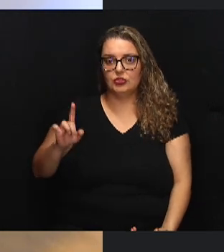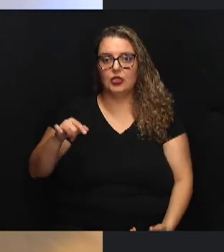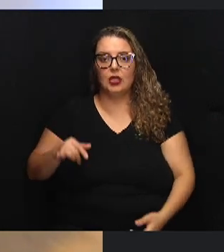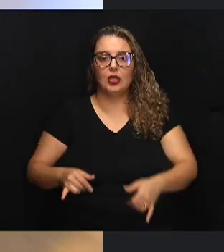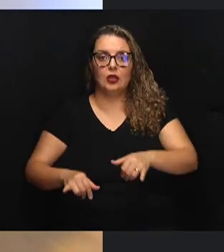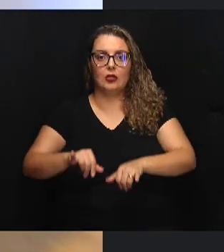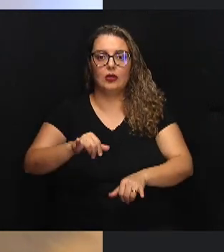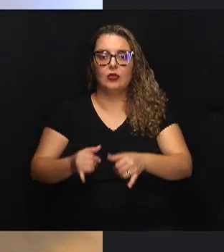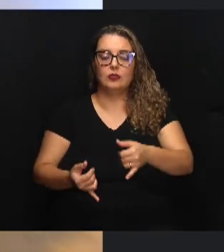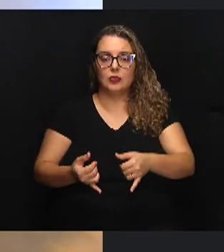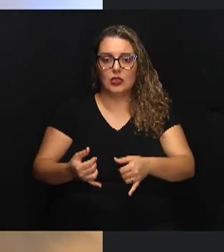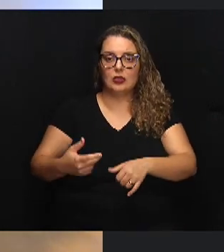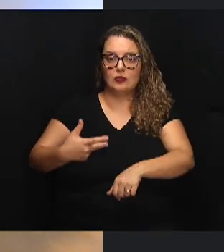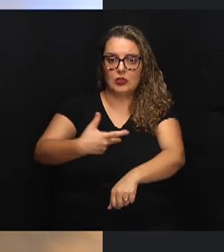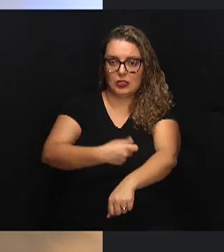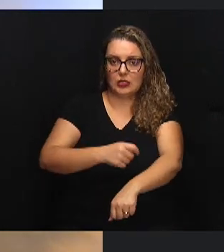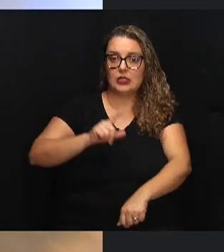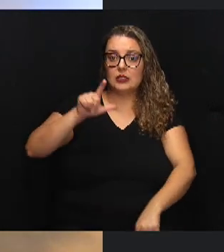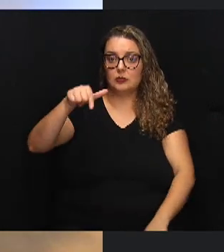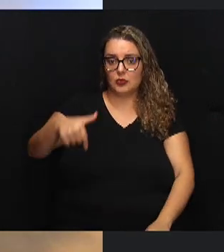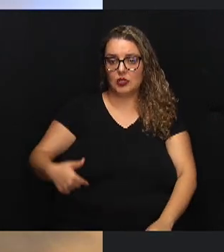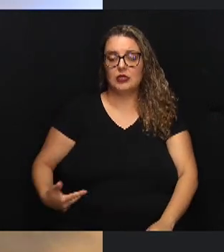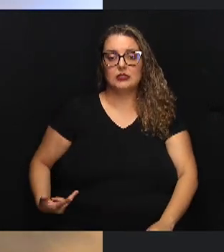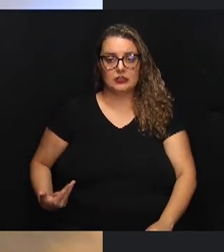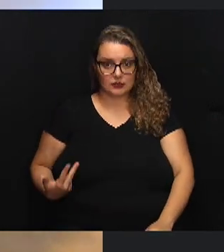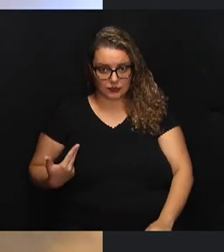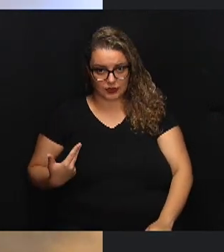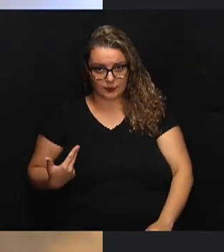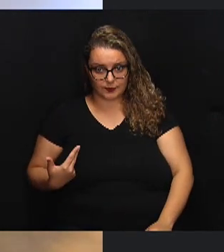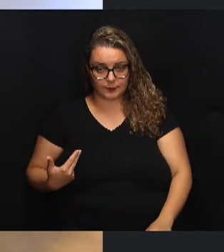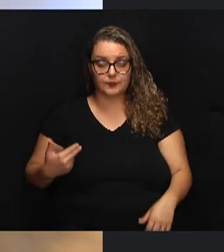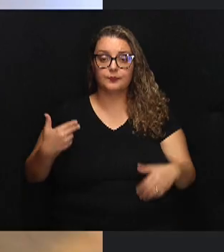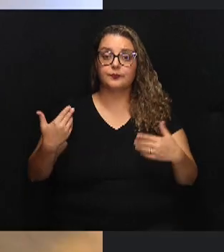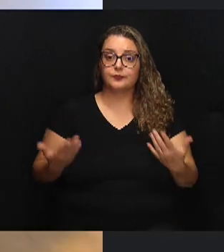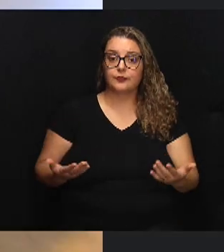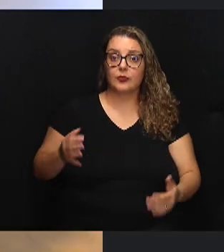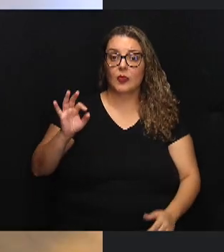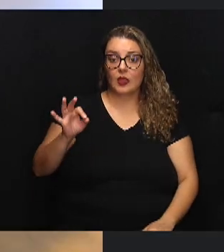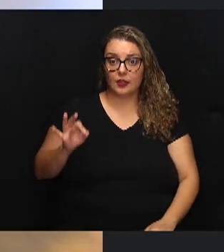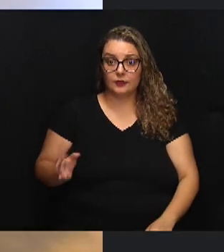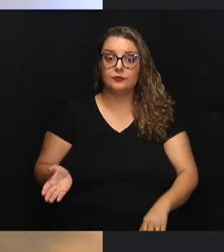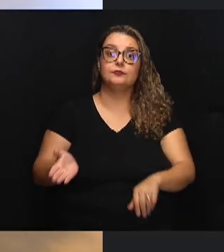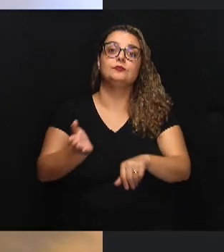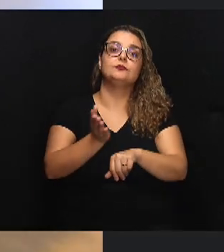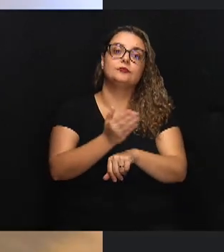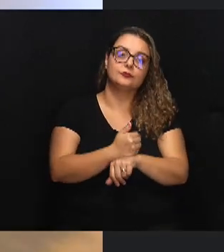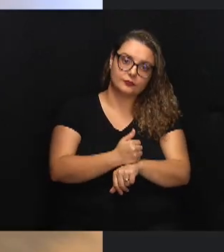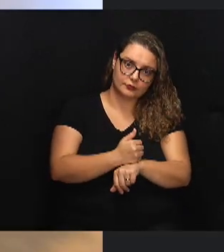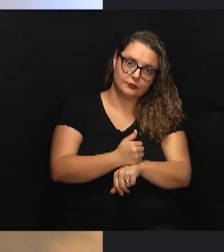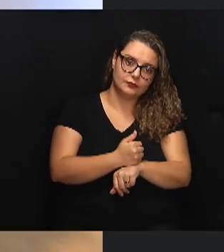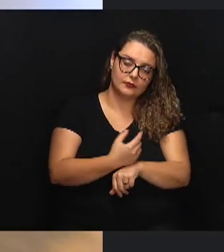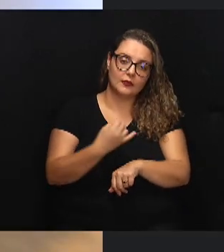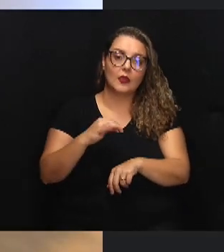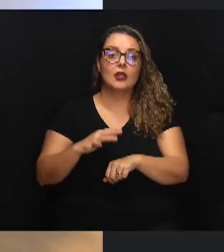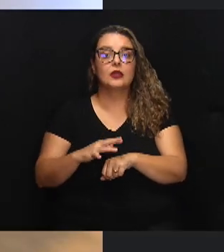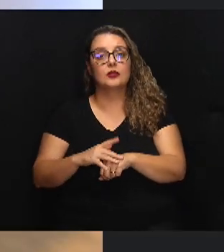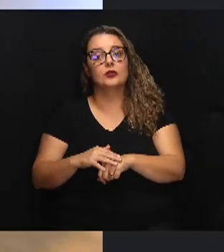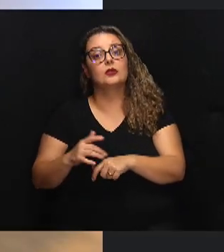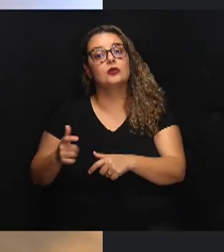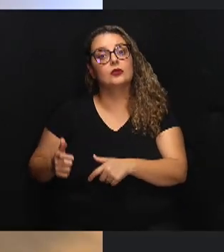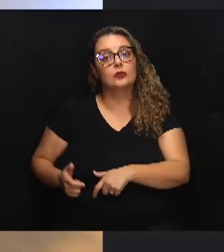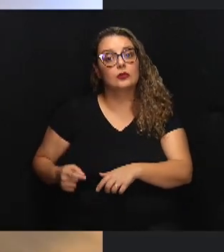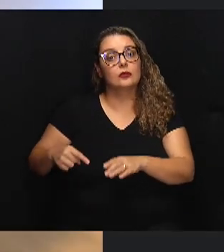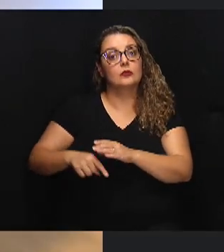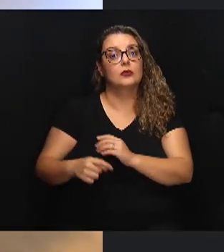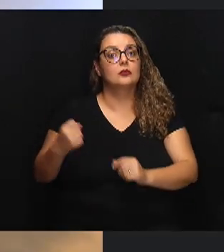feita após a cirurgia, tá? Então, a tendência hoje é fazer antes, se a doença for localmente avançada,